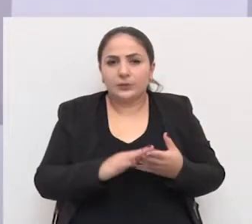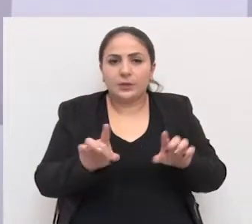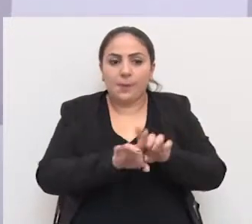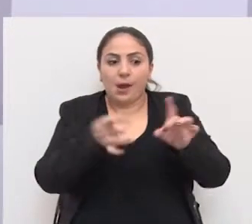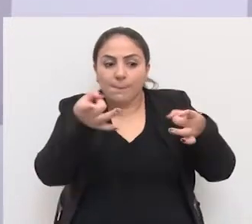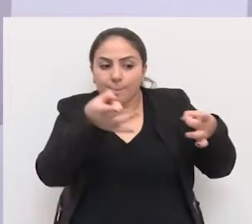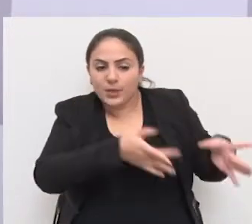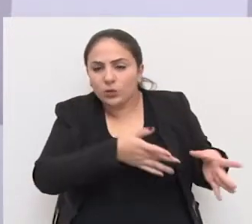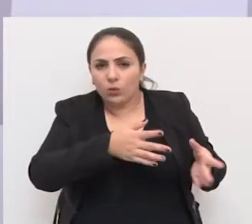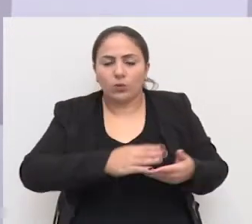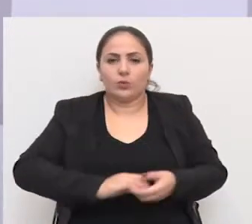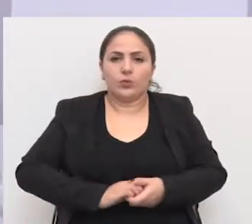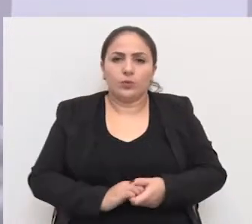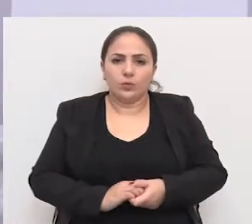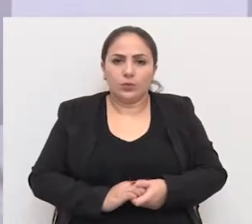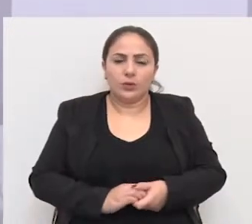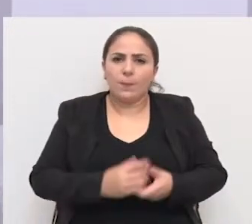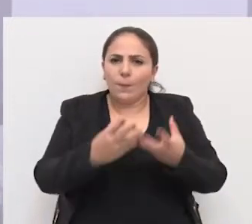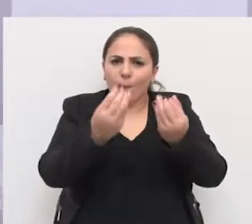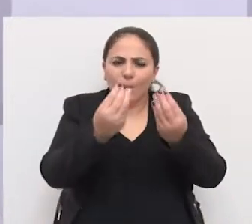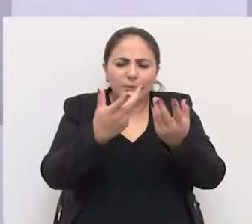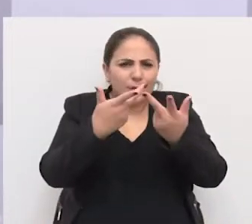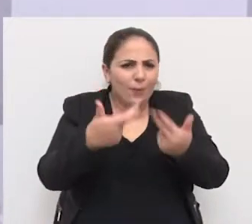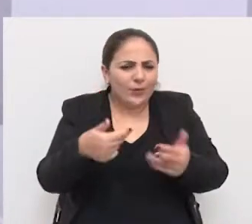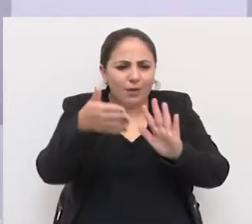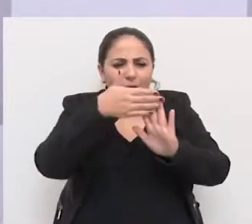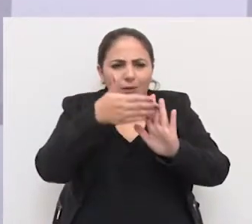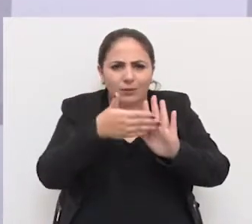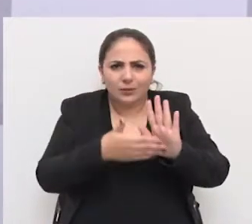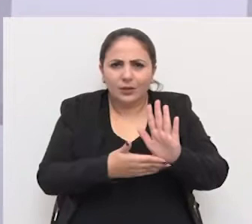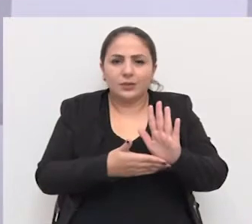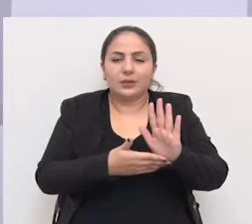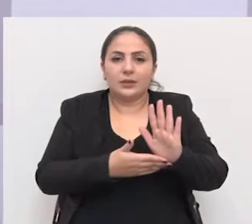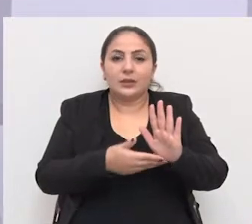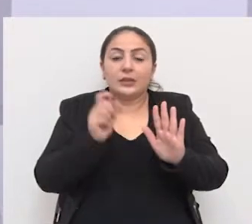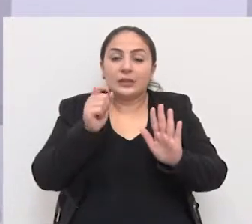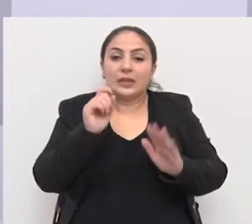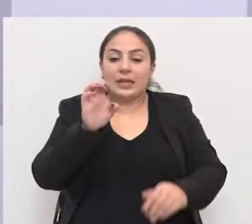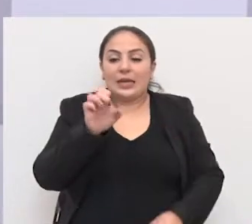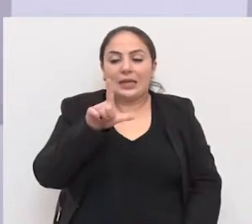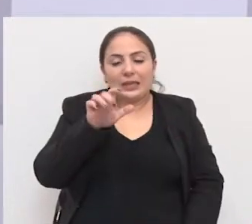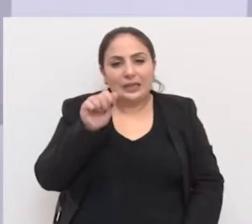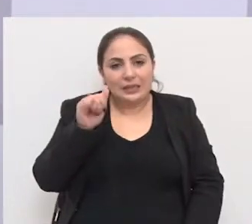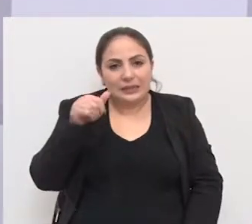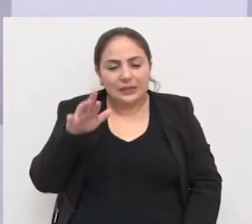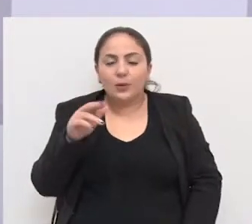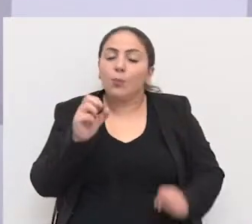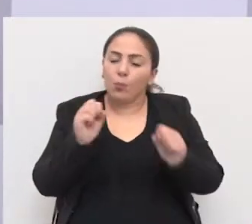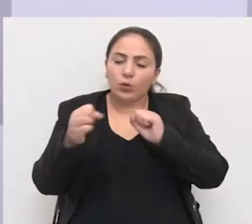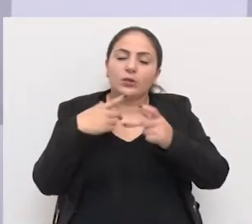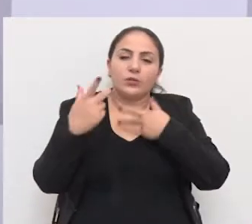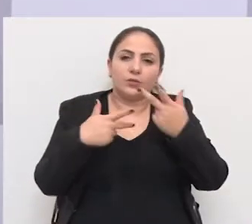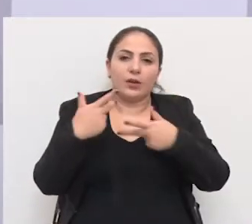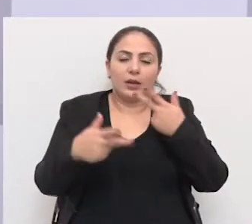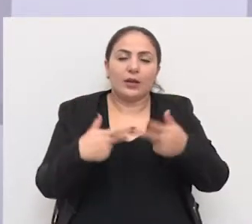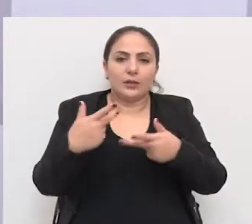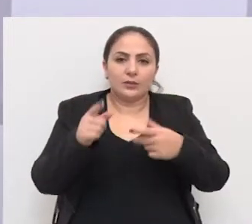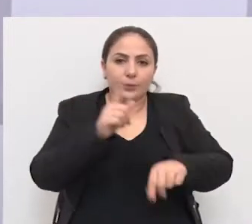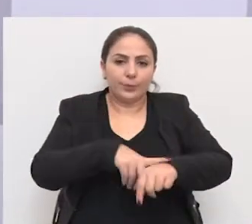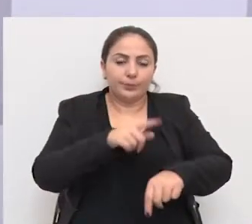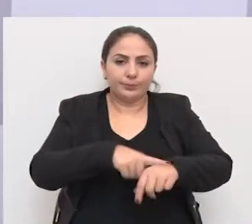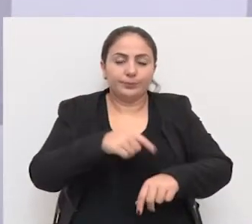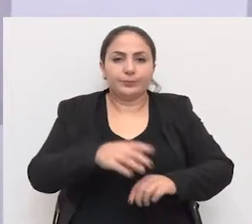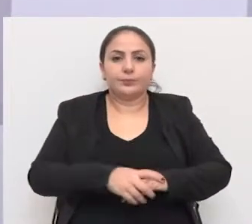sexual, de abandono, enfim, é uma série de situações que a Elenir pôde expor na